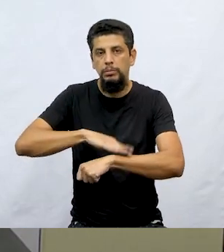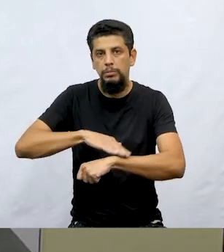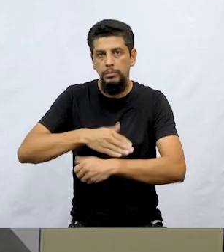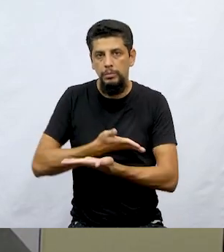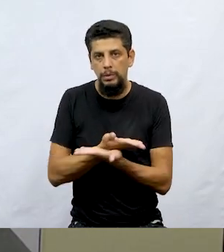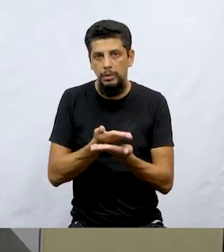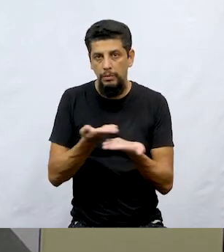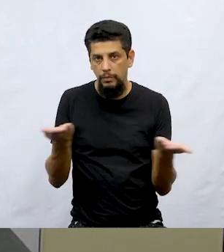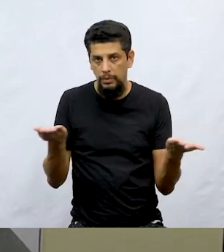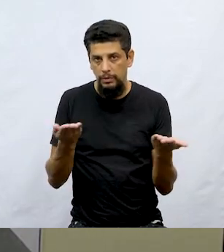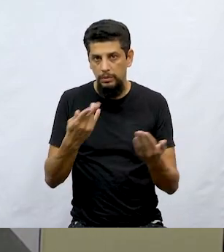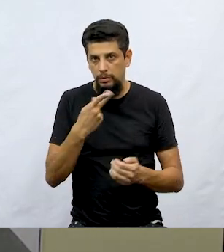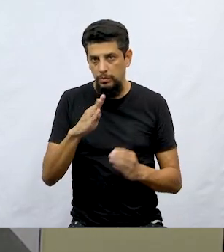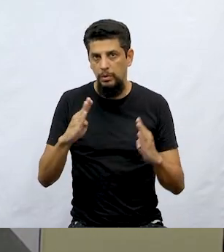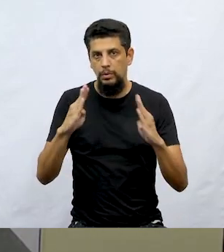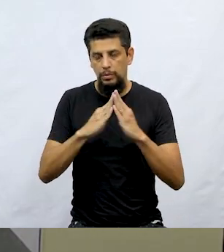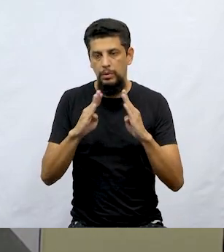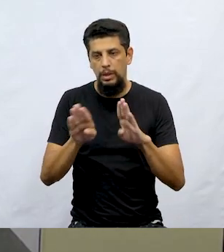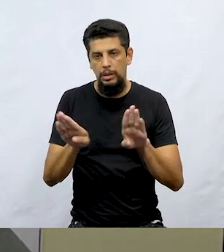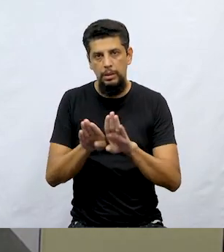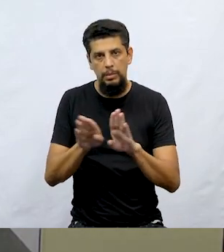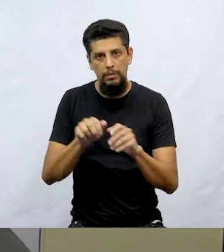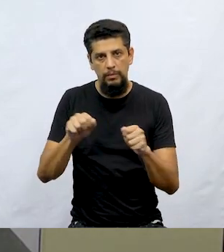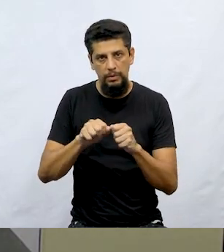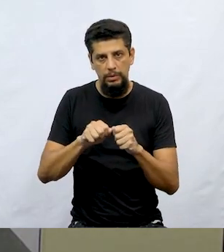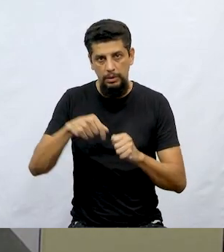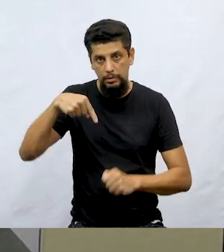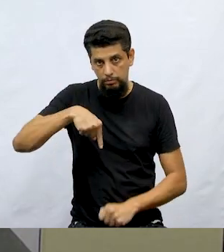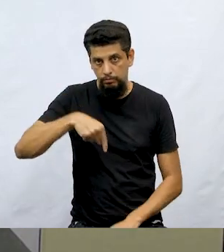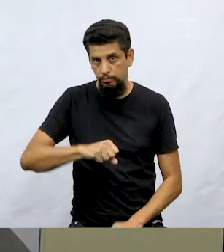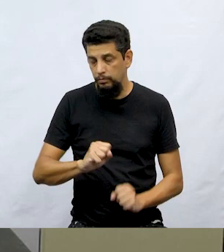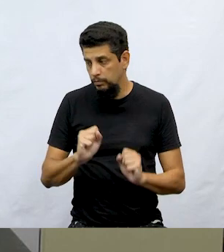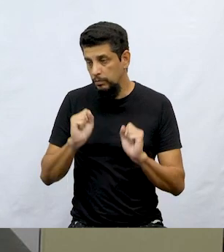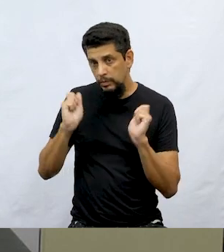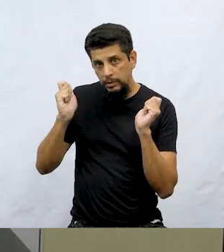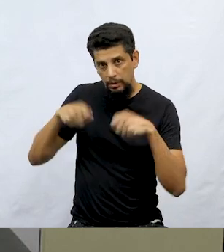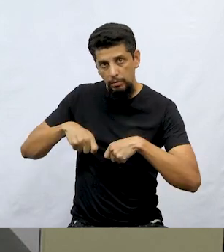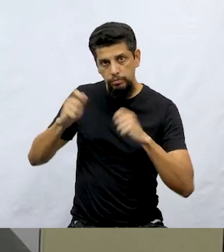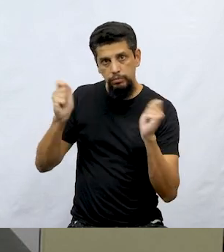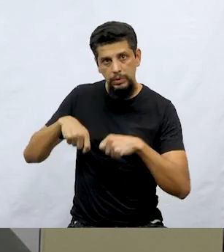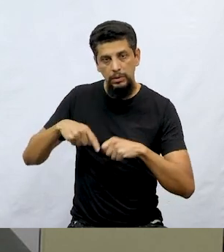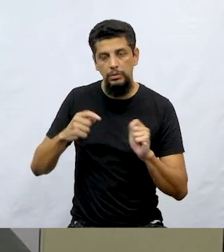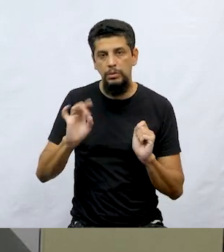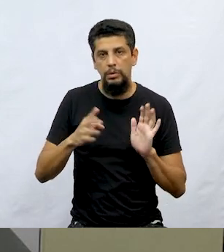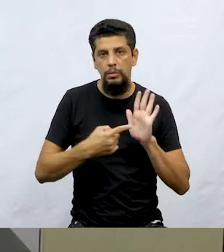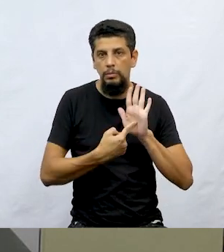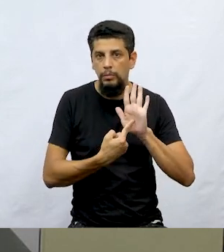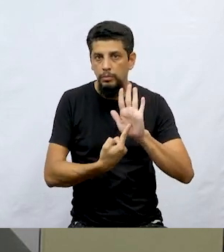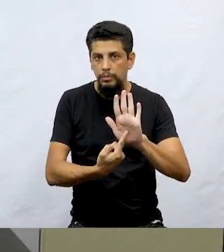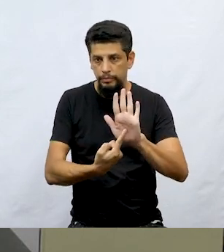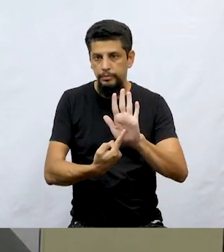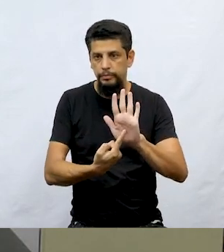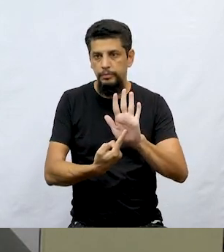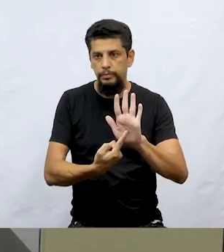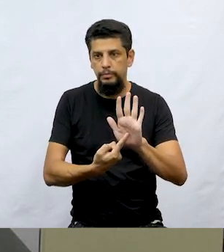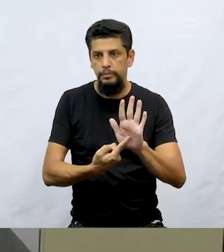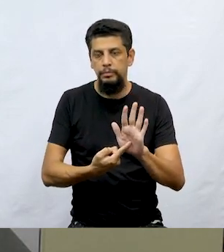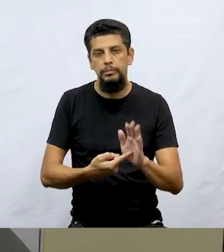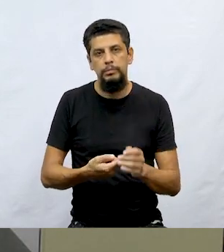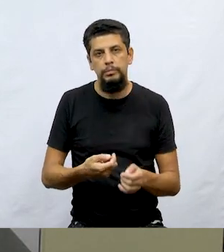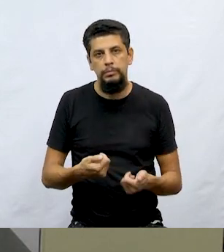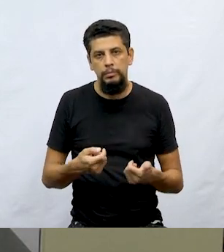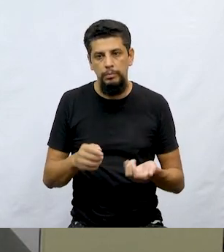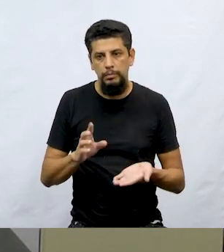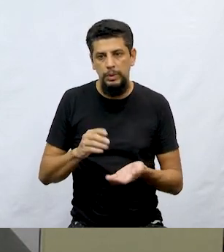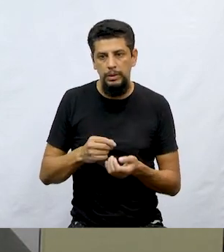eles ir fazendo em casa, enquanto a gente também vai fazendo aqui. Pode isso, ser, professora? Isso, vamos mostrar só mais uma vez. Vamos mostrar bem, mais uma